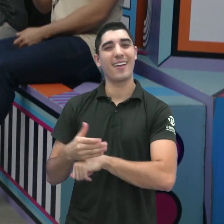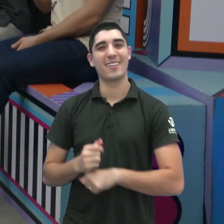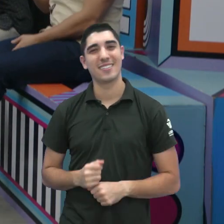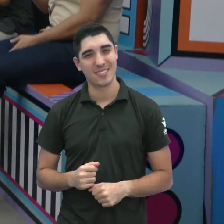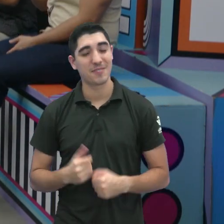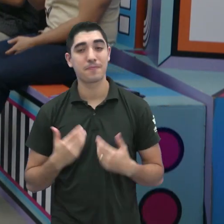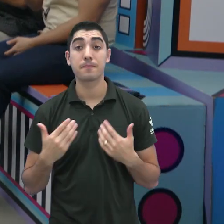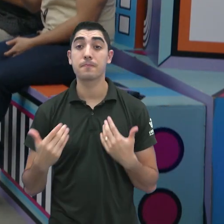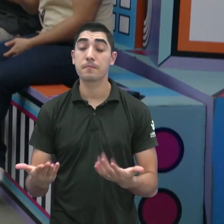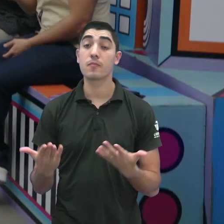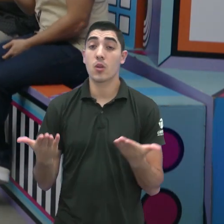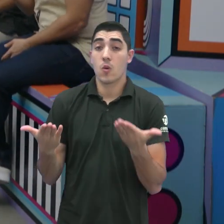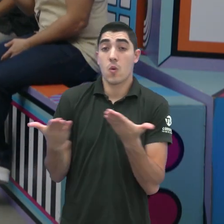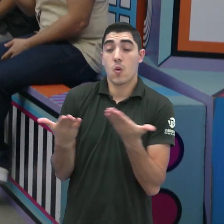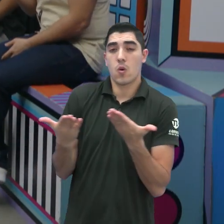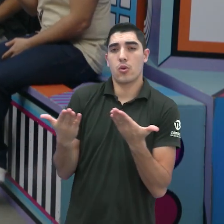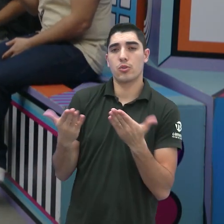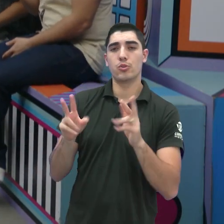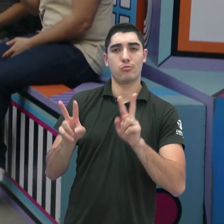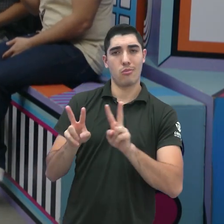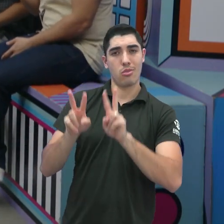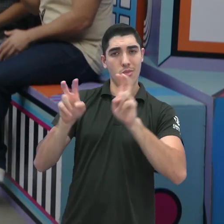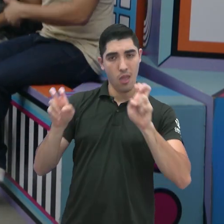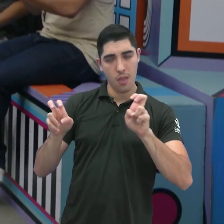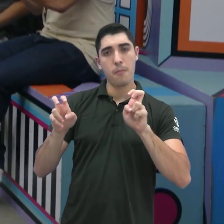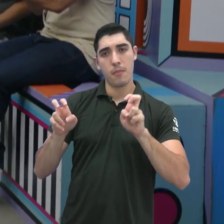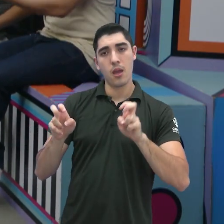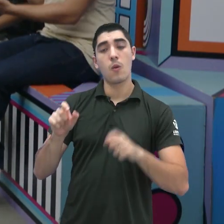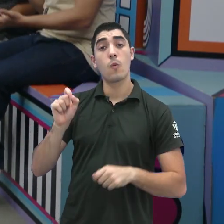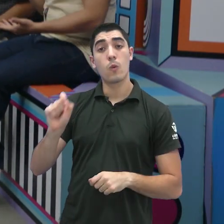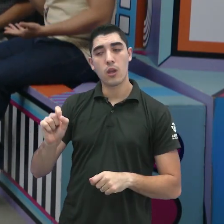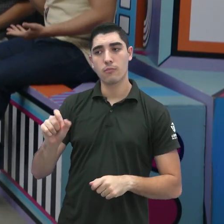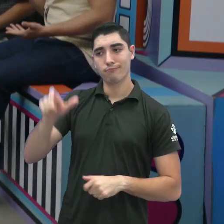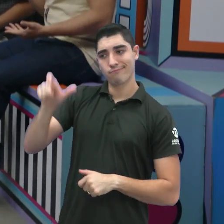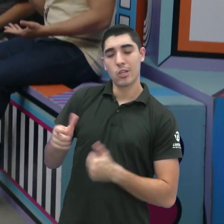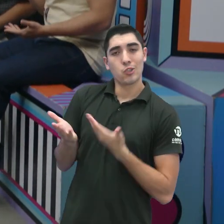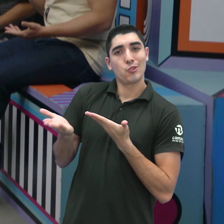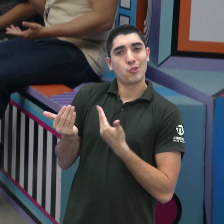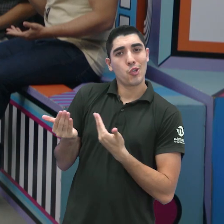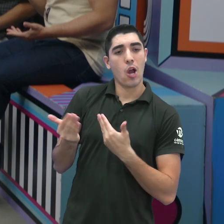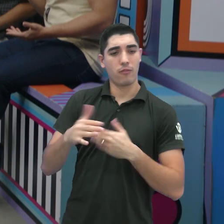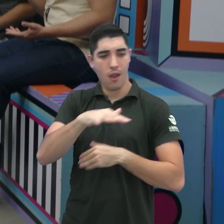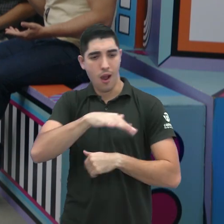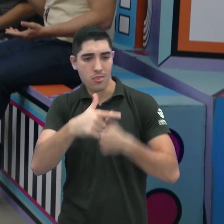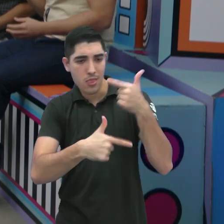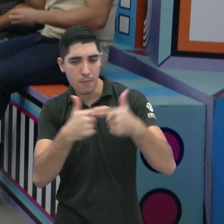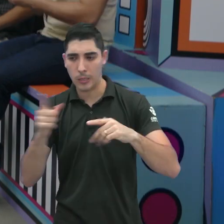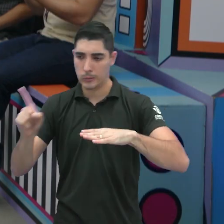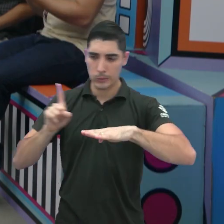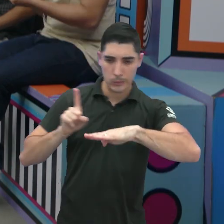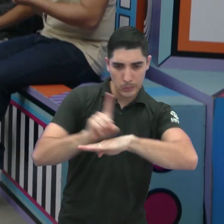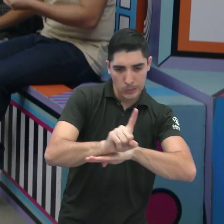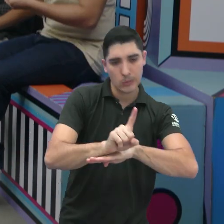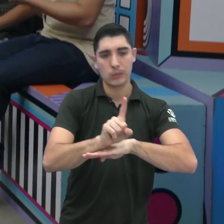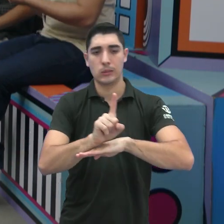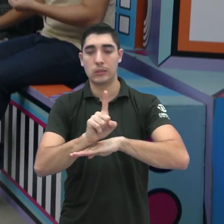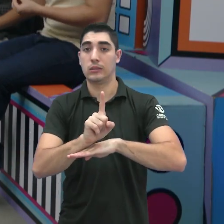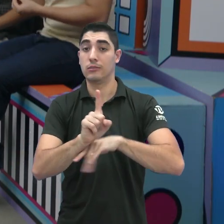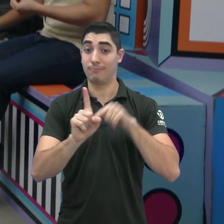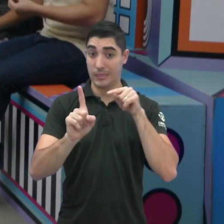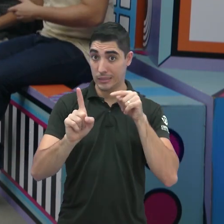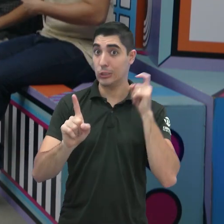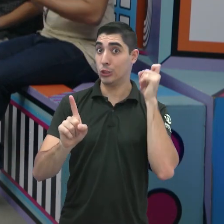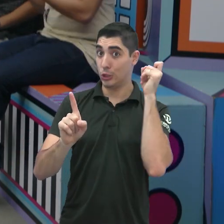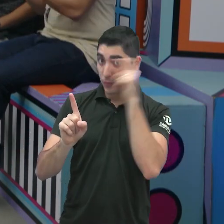Guerra, hoje a gente está aqui falando então a respeito da inserção do jovem no mercado de trabalho, esse momento que por muitas vezes é tão